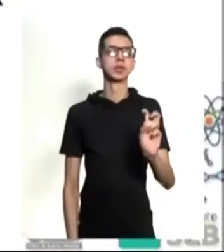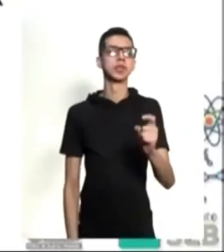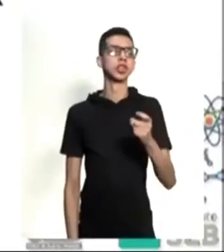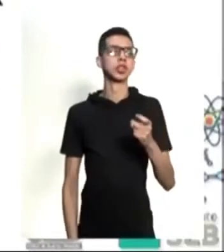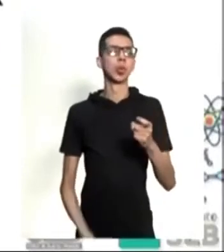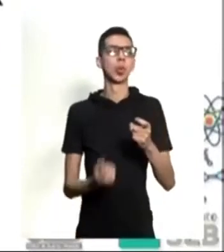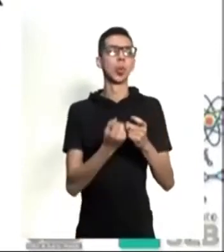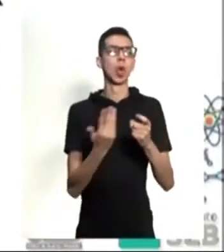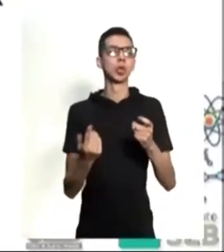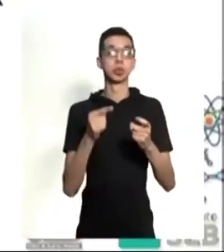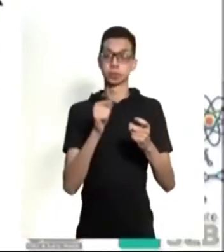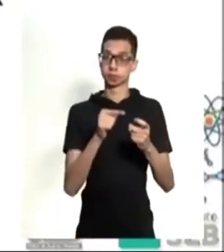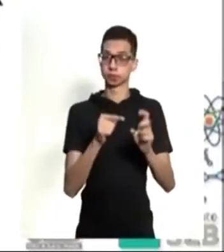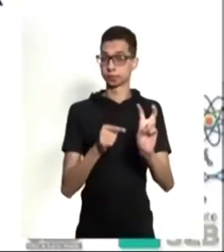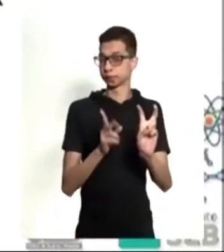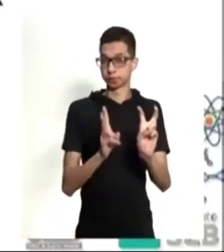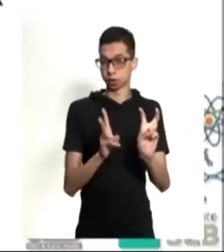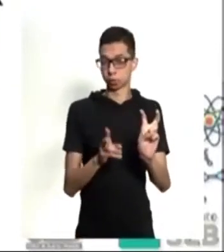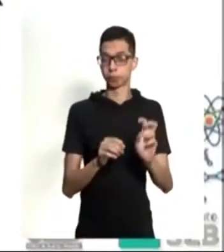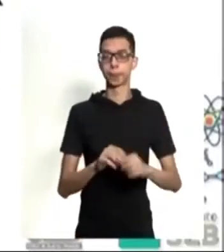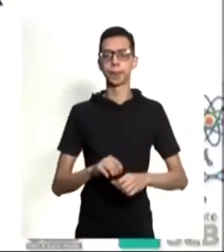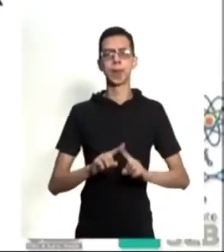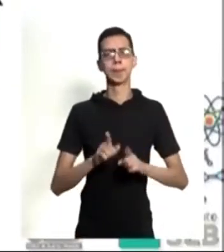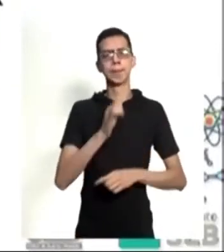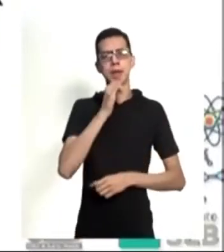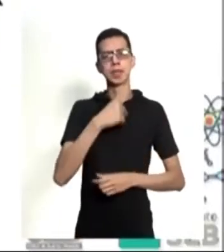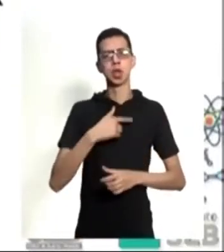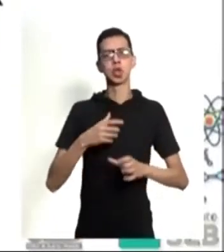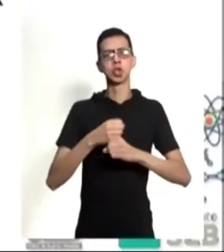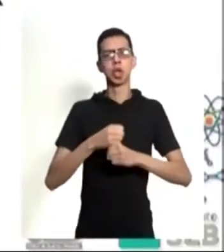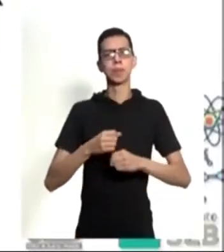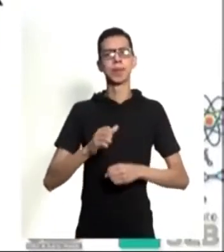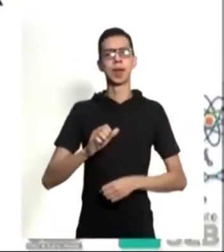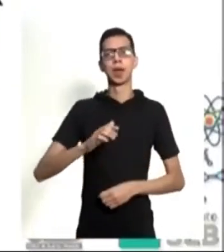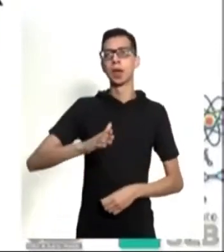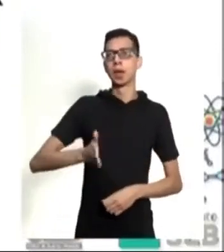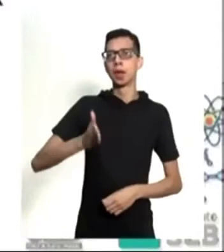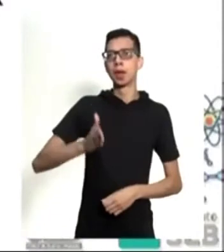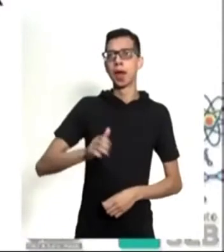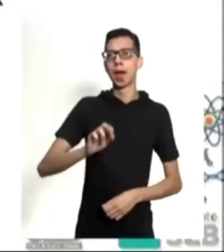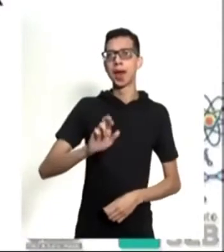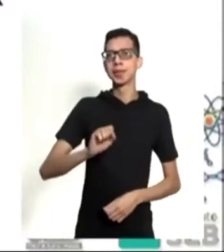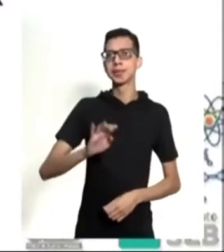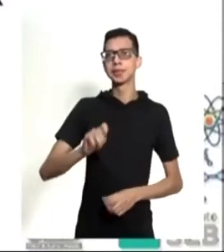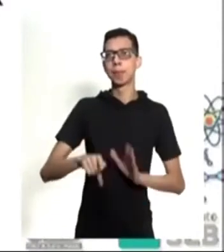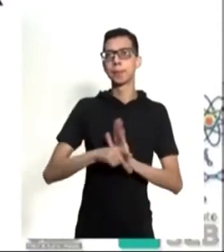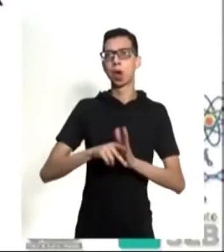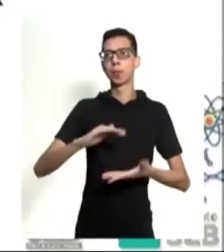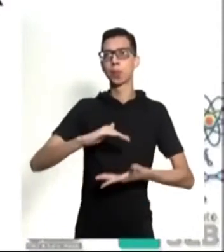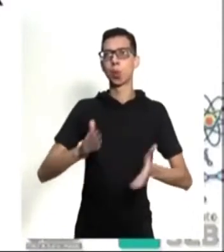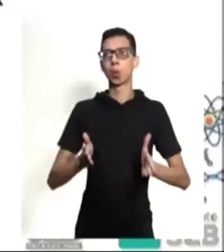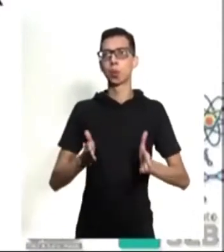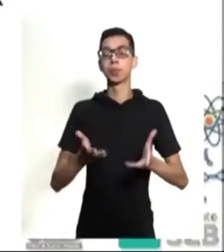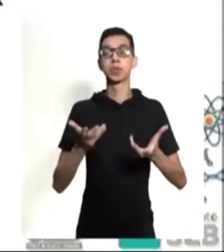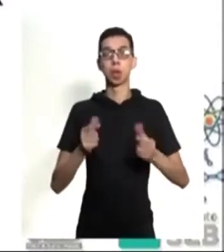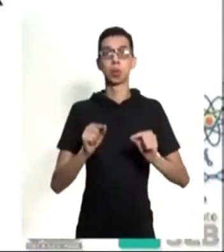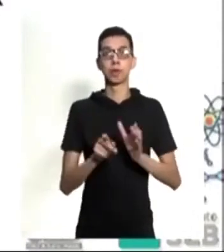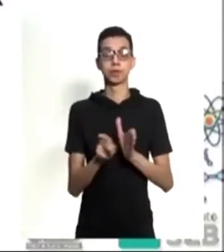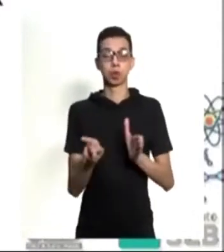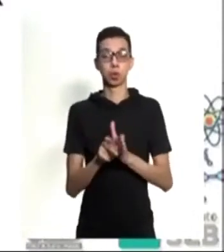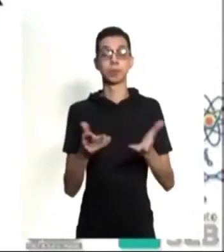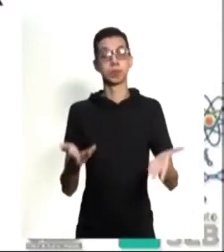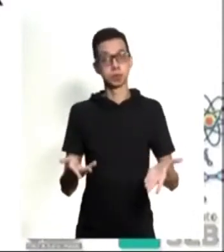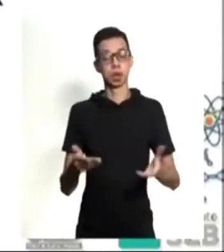aí. Mas eu calculei o valor do x, ou seja, da aresta do cubo. Ele quer o volume, Fredão. Volume do cubo, aresta ao